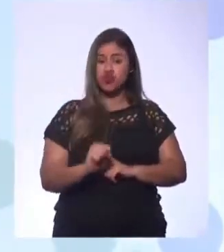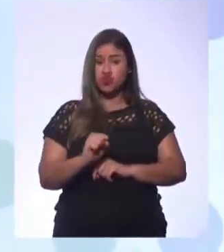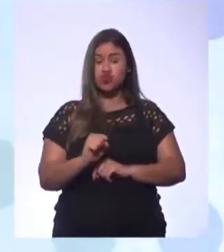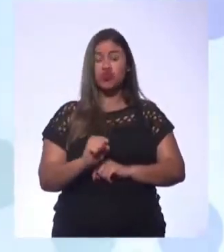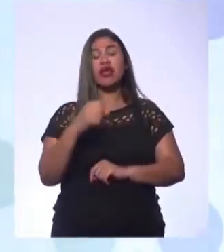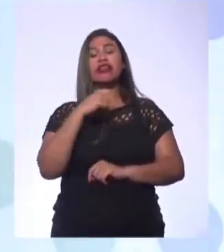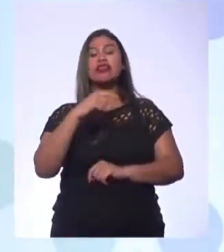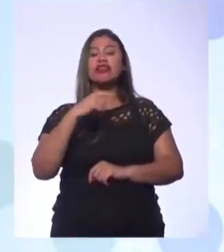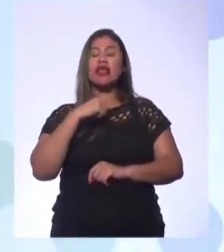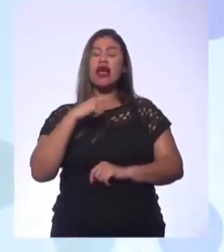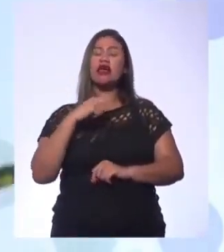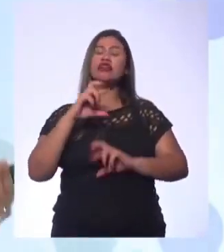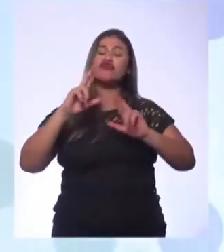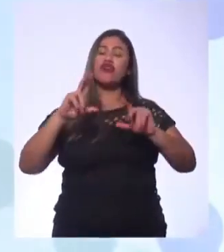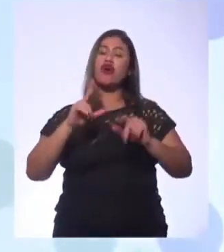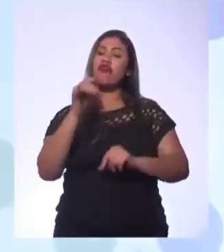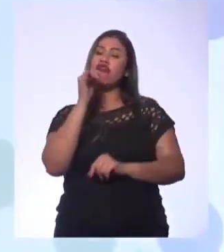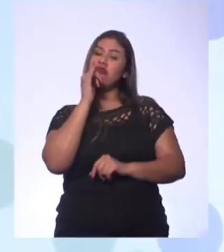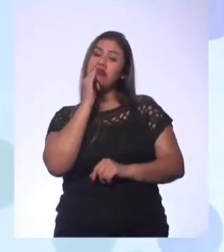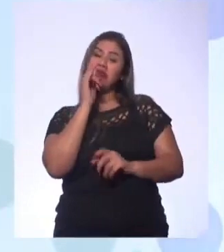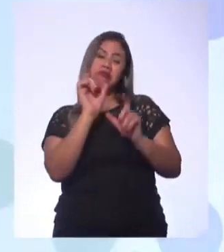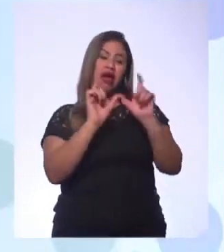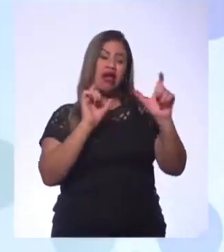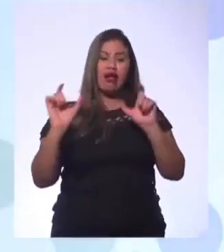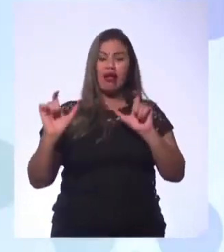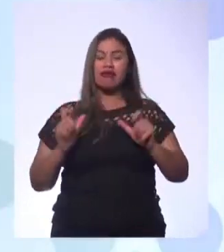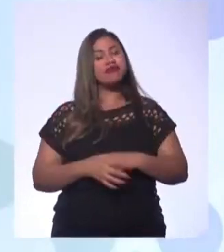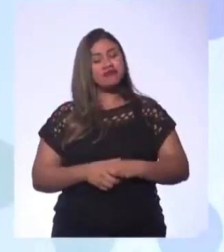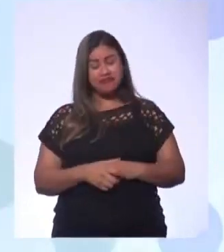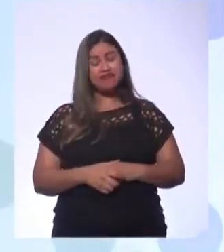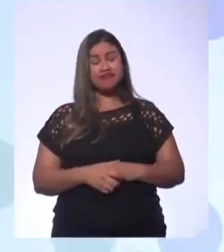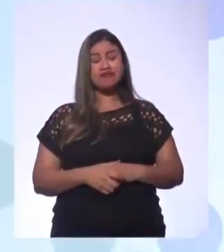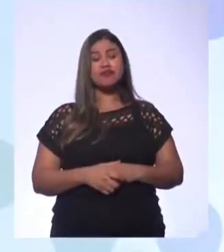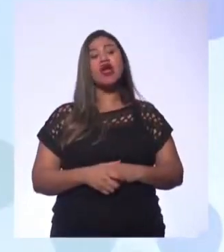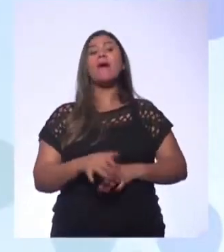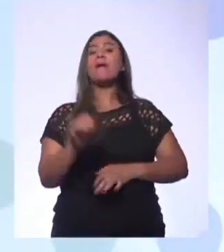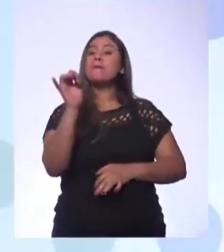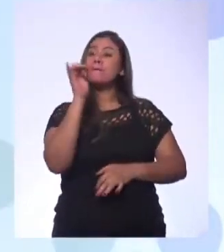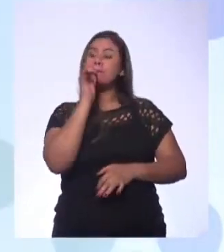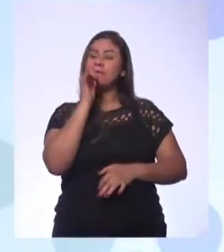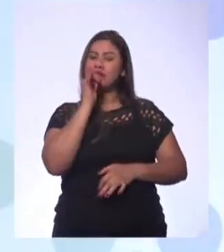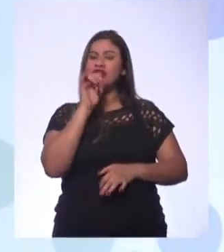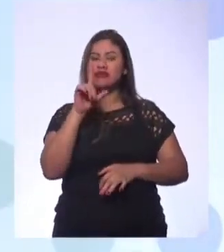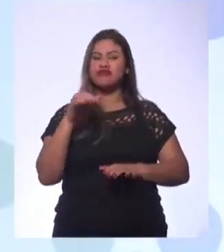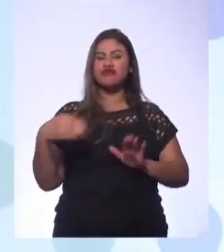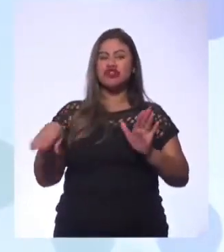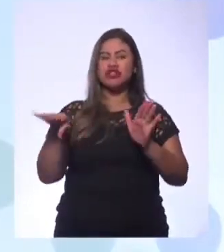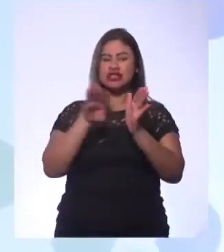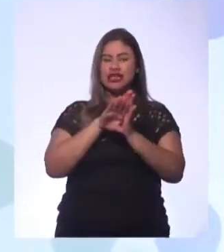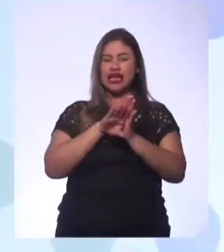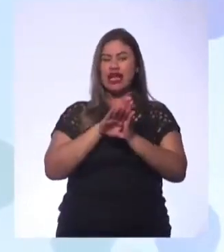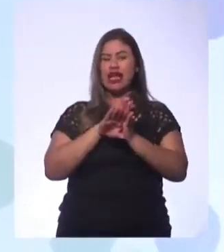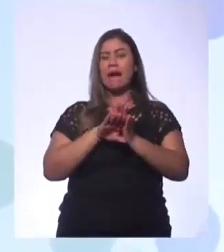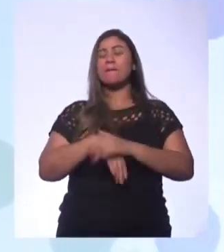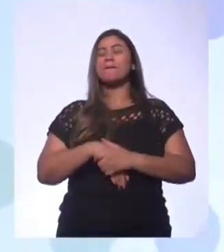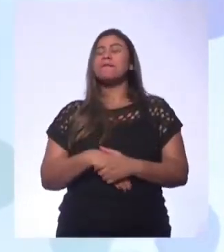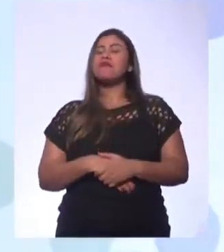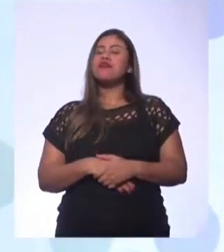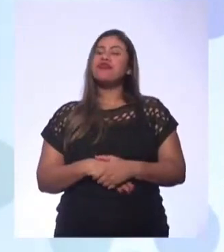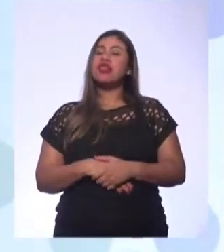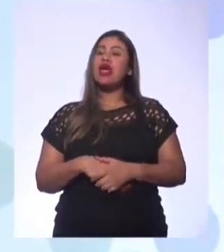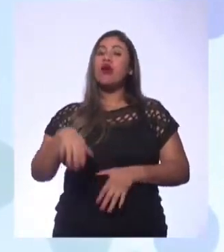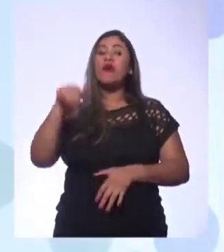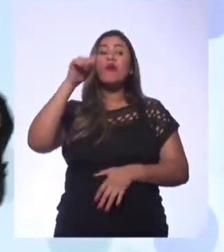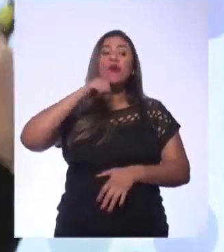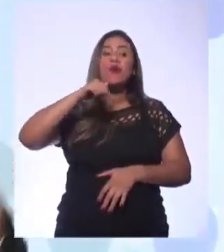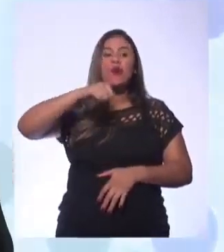uma forma diferente de falar determinadas coisas, né? Lá, por exemplo, se você chegar e chamar, né, uma